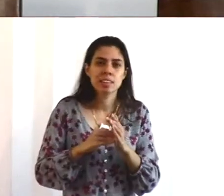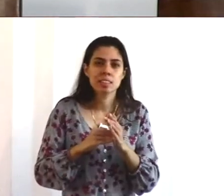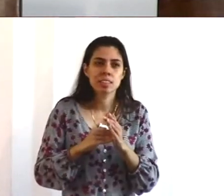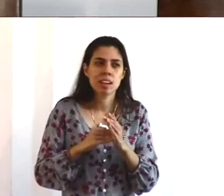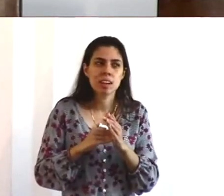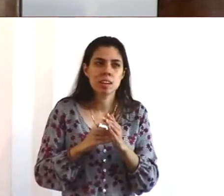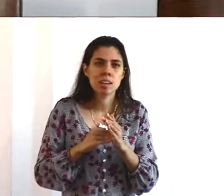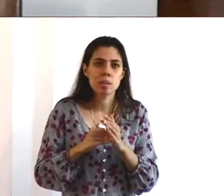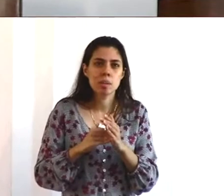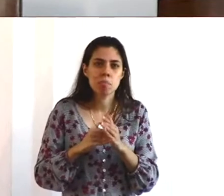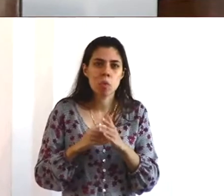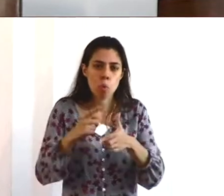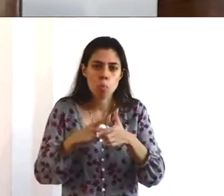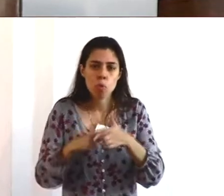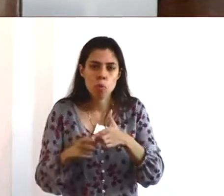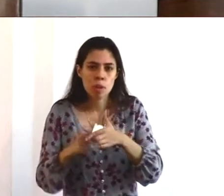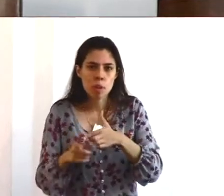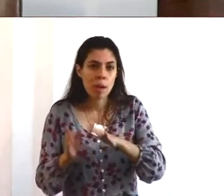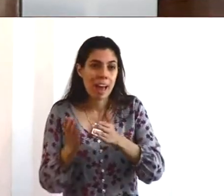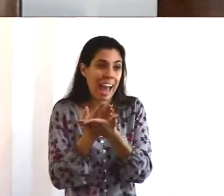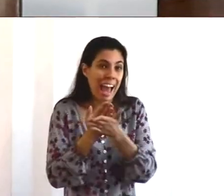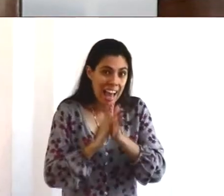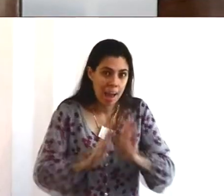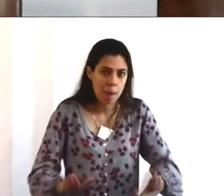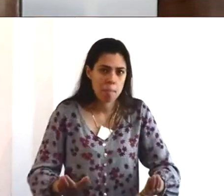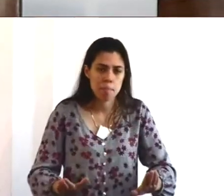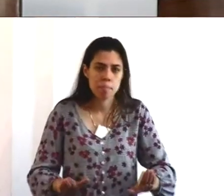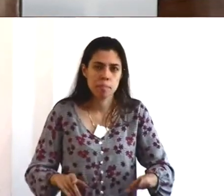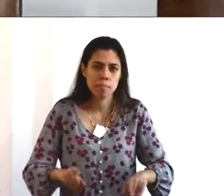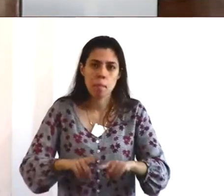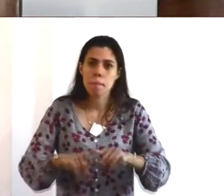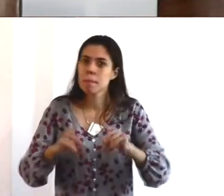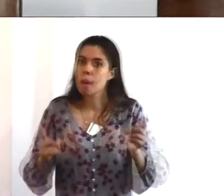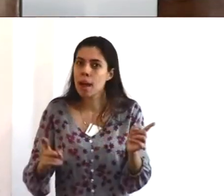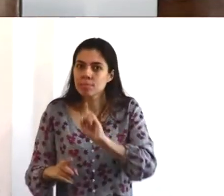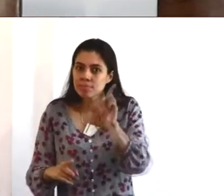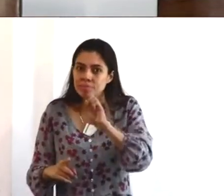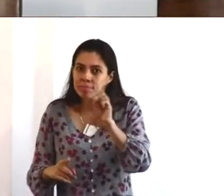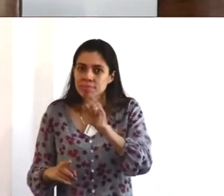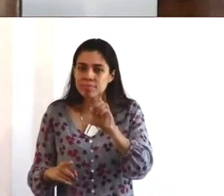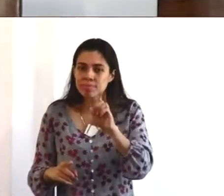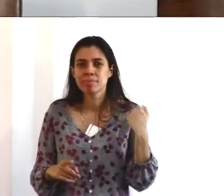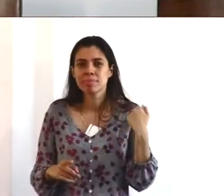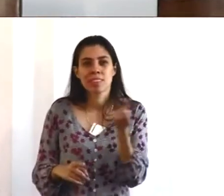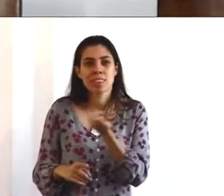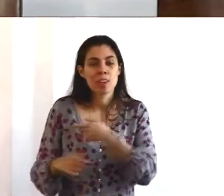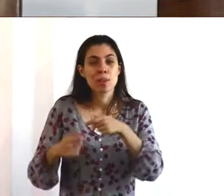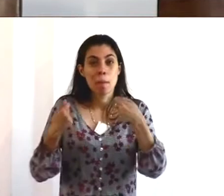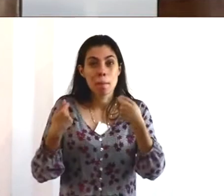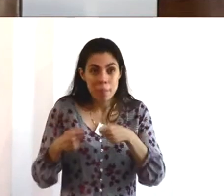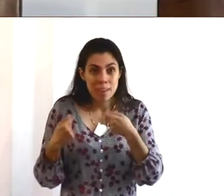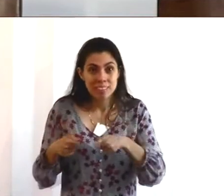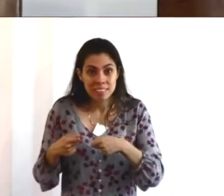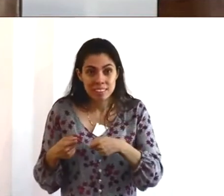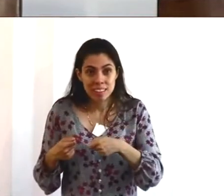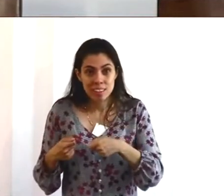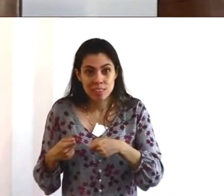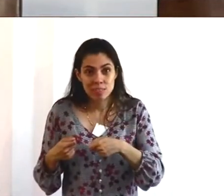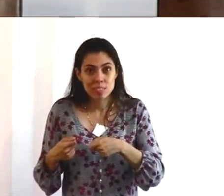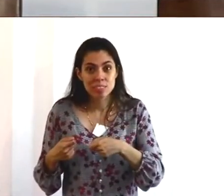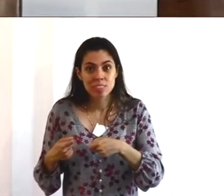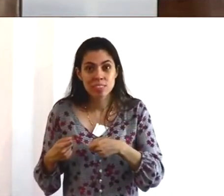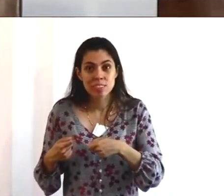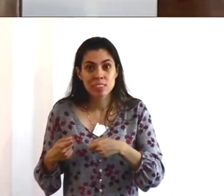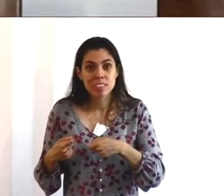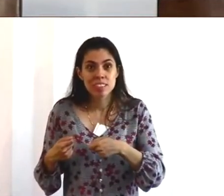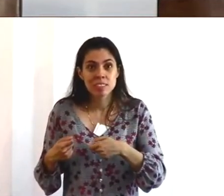O Senhor de fato é o nosso refúgio, a nossa fortaleza, mas no sentido de que Ele nos dá força para guerrear